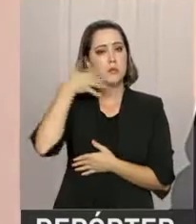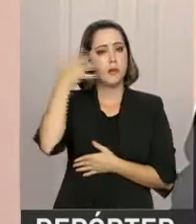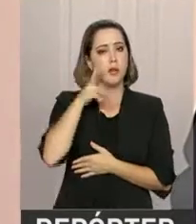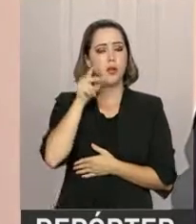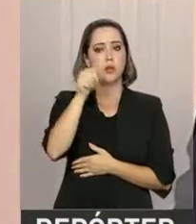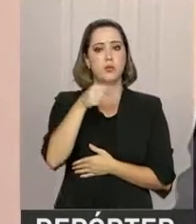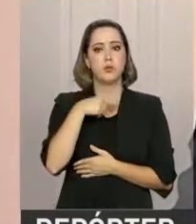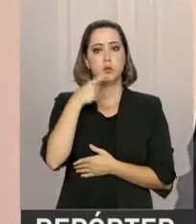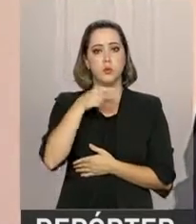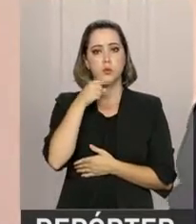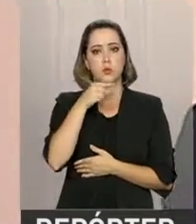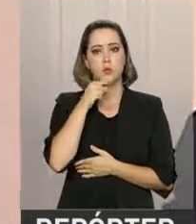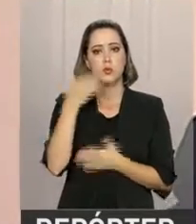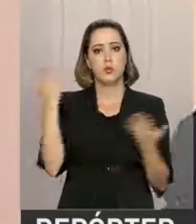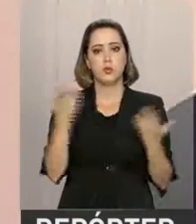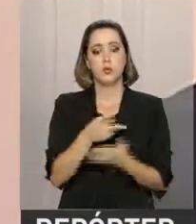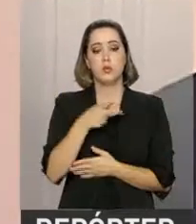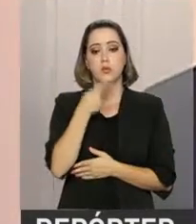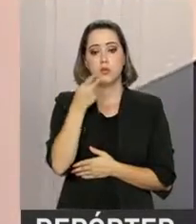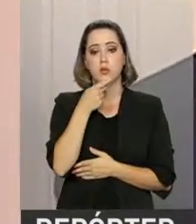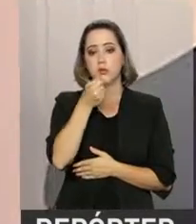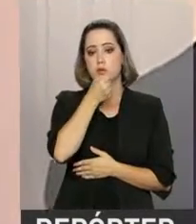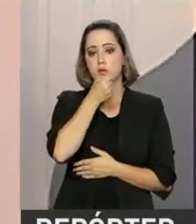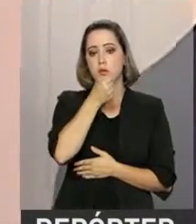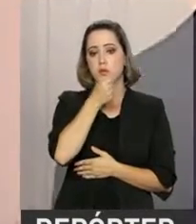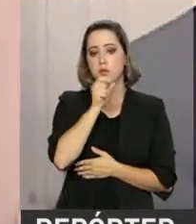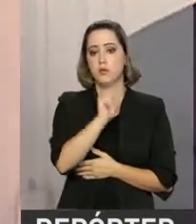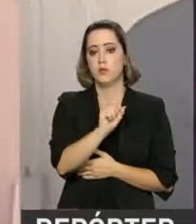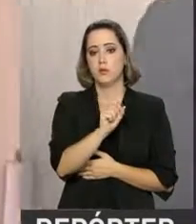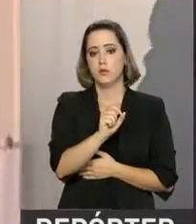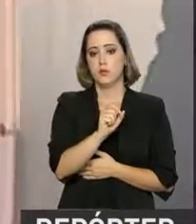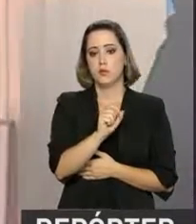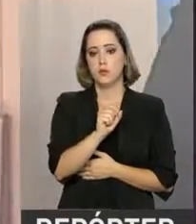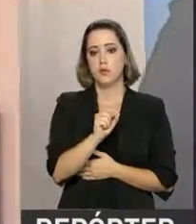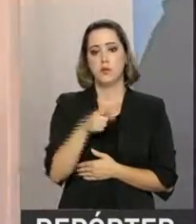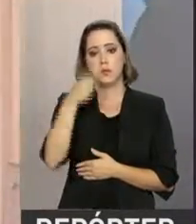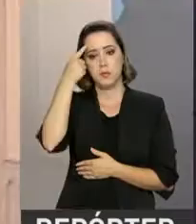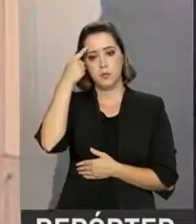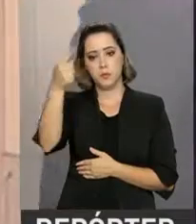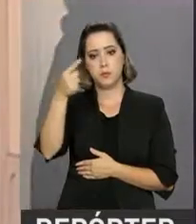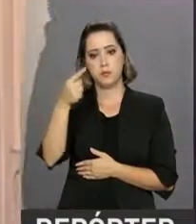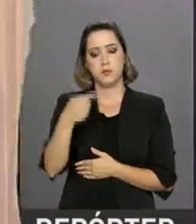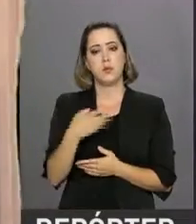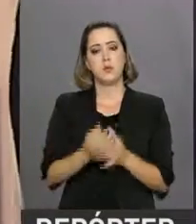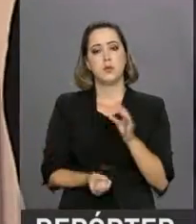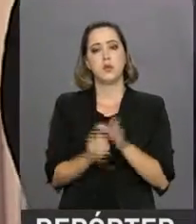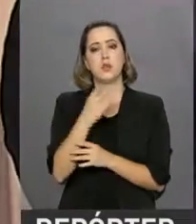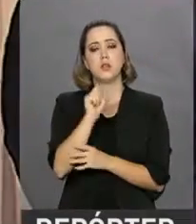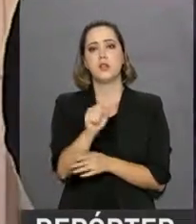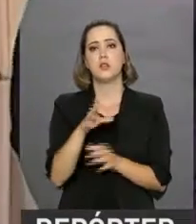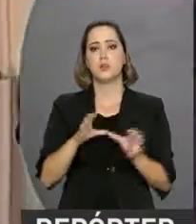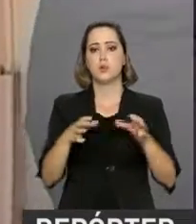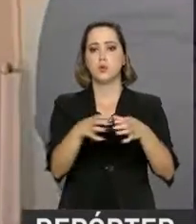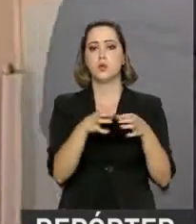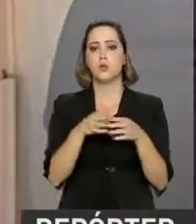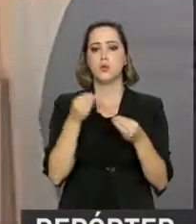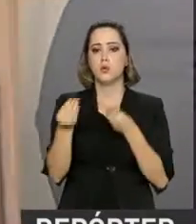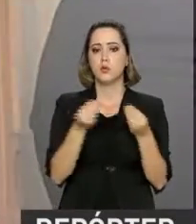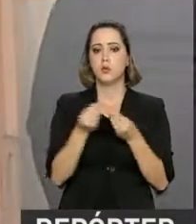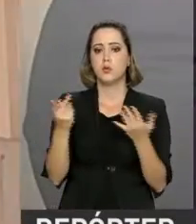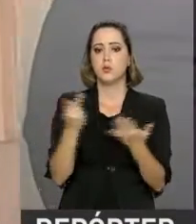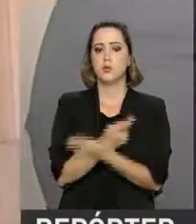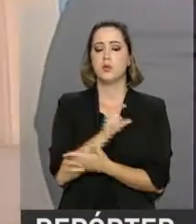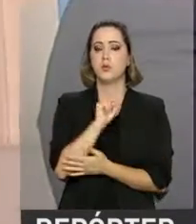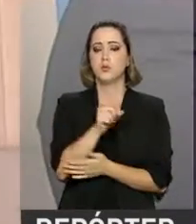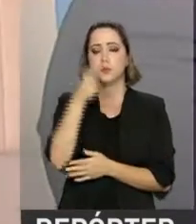dúvidas e é sobre isso que eu vou falar agora com o professor Davidson, o idealizador da ideia do núcleo, que vai nos falar como que surgiu